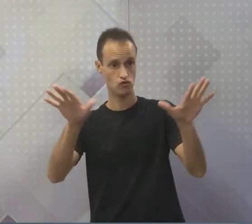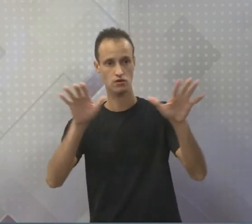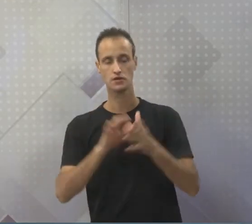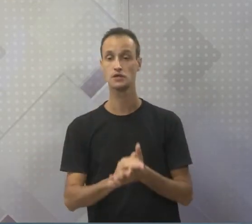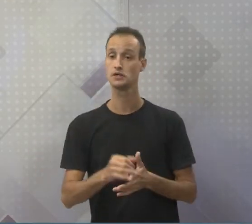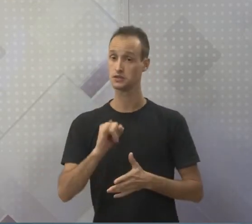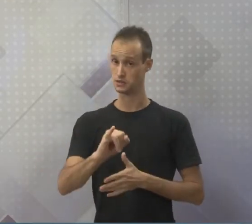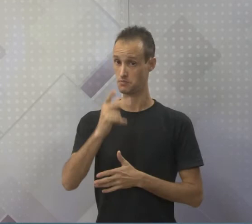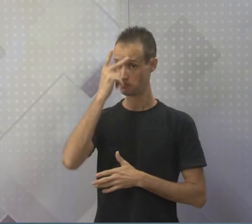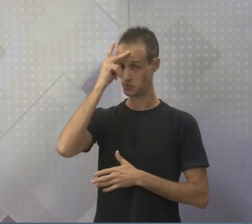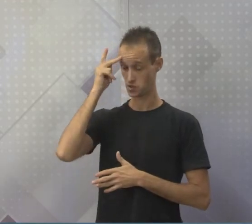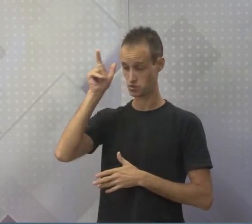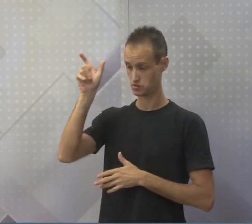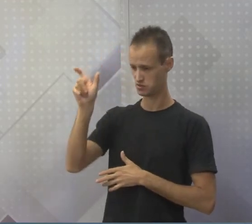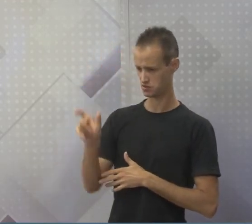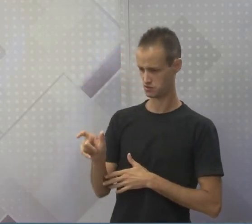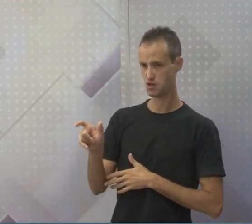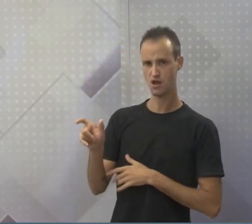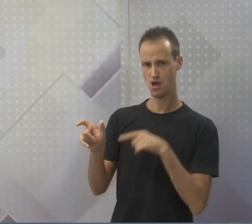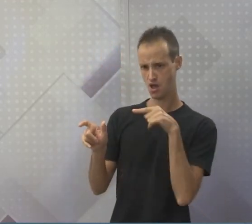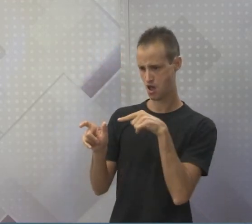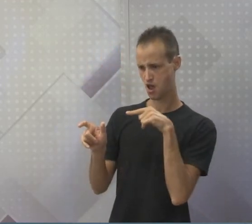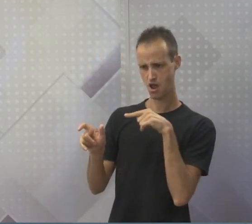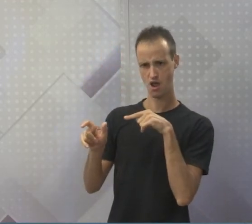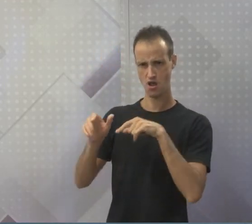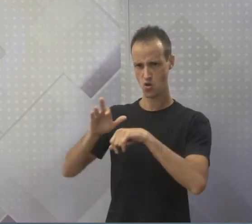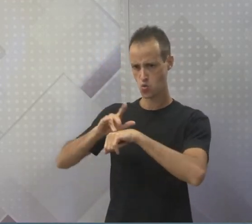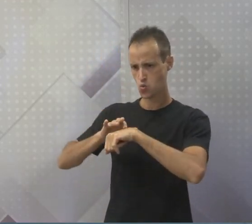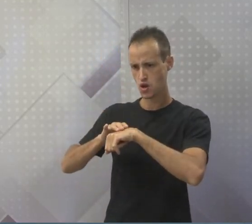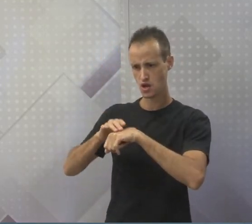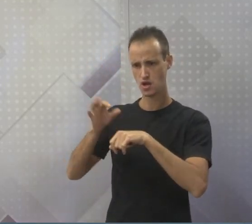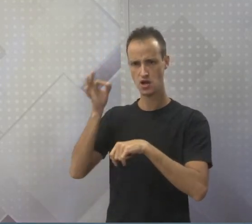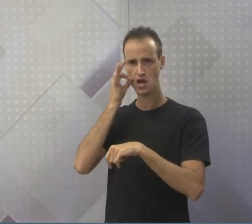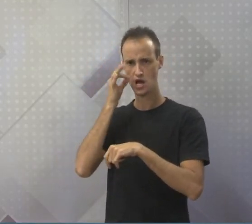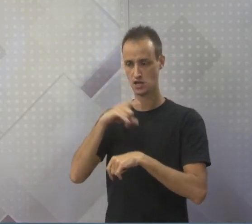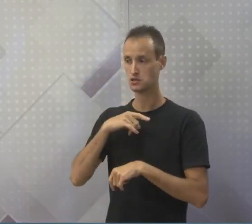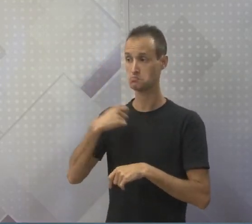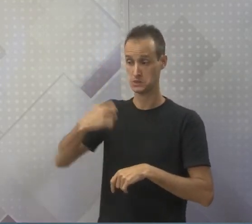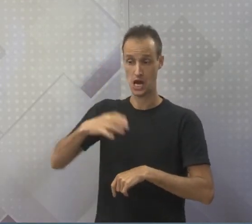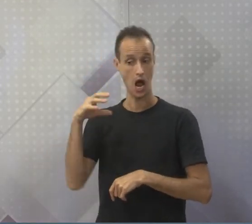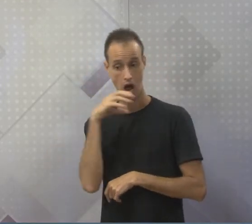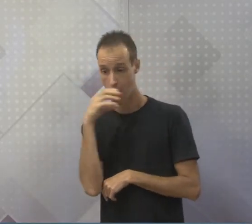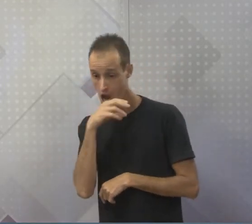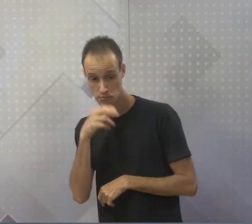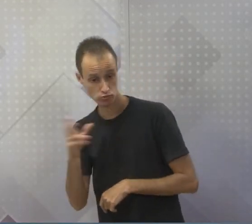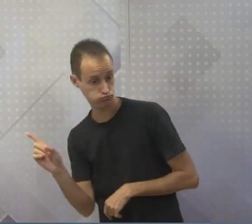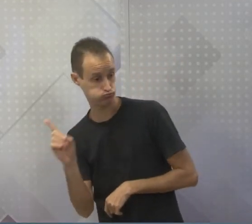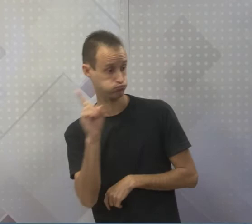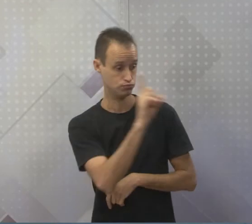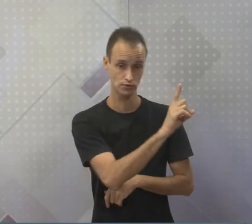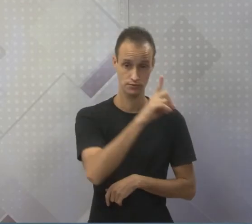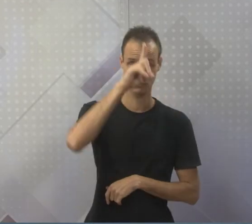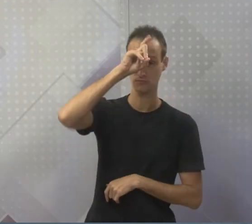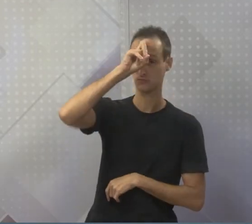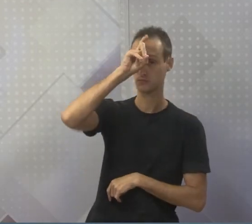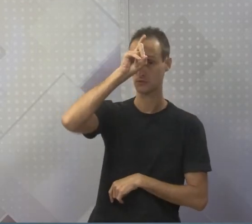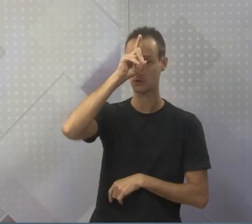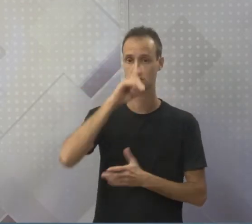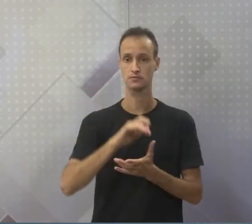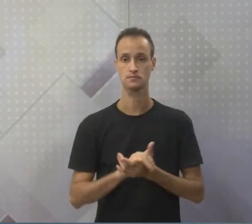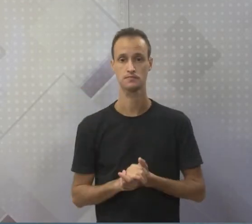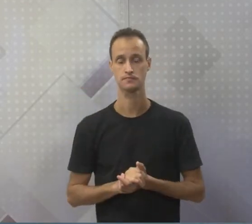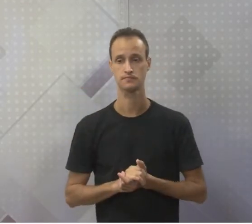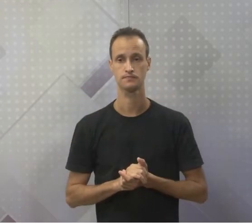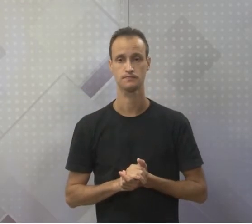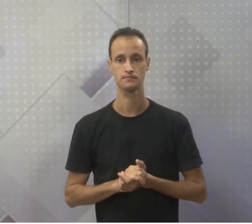tem a leptospirose, como é que ele percebe que está com leptospirose? Olha, deve ir imediatamente ao hospital, né? Procurar ajuda médica.